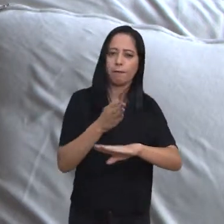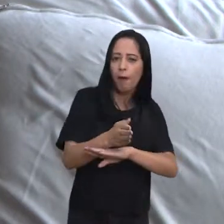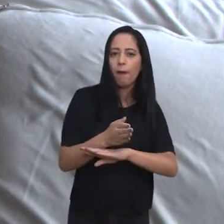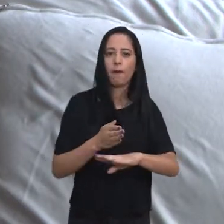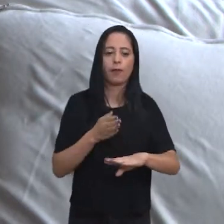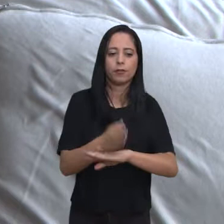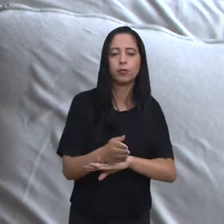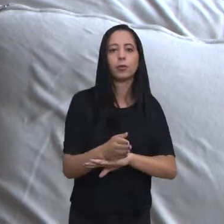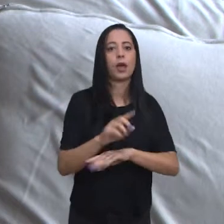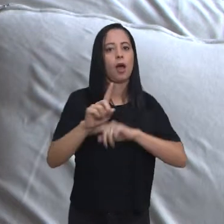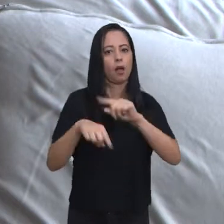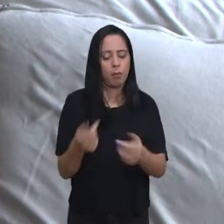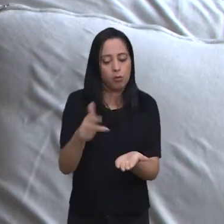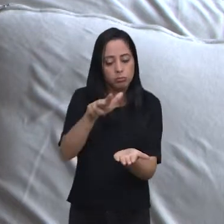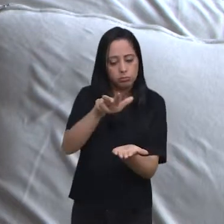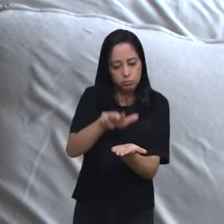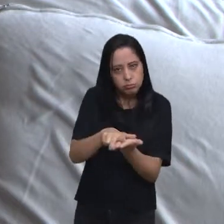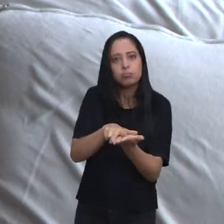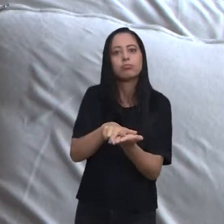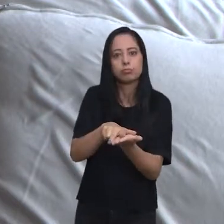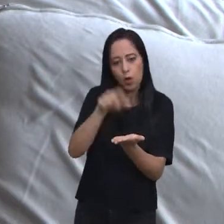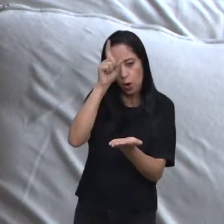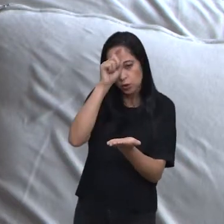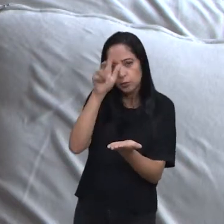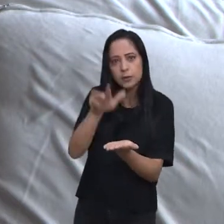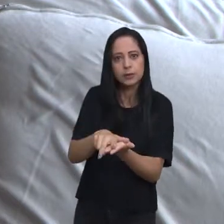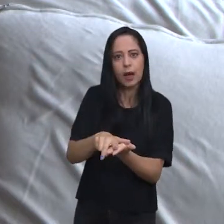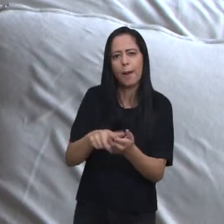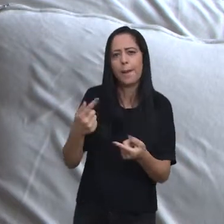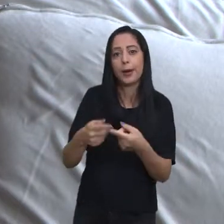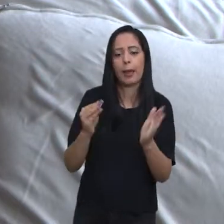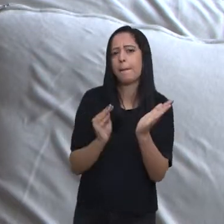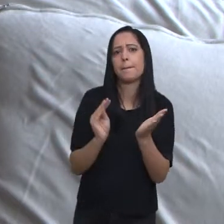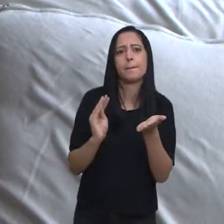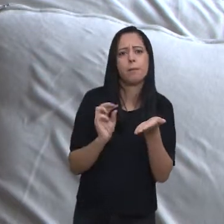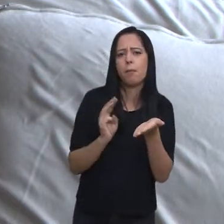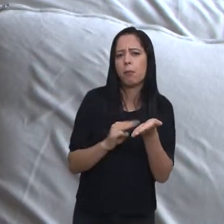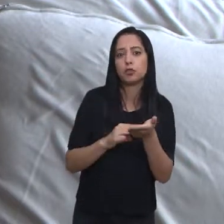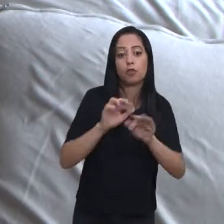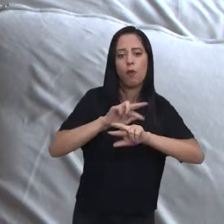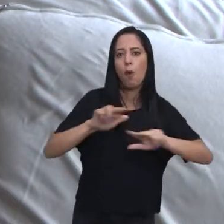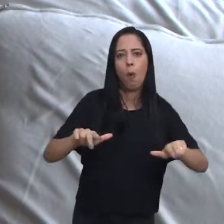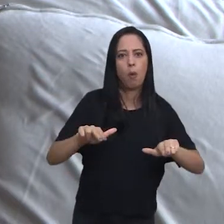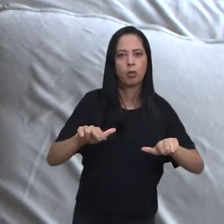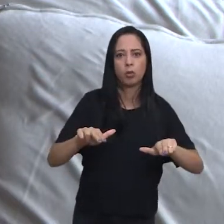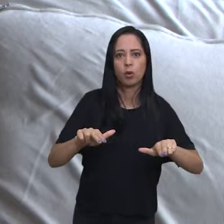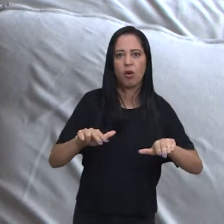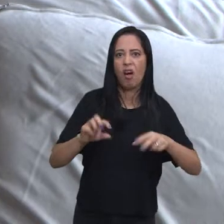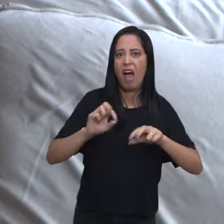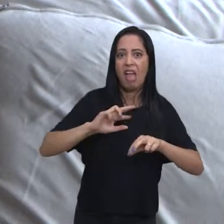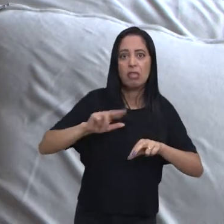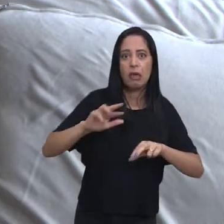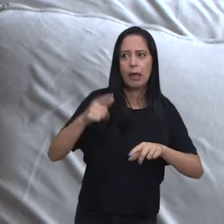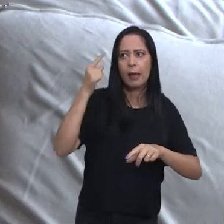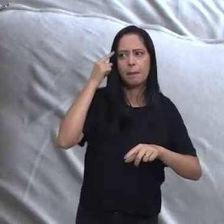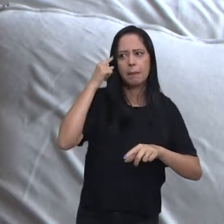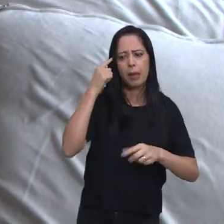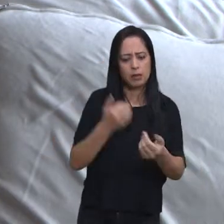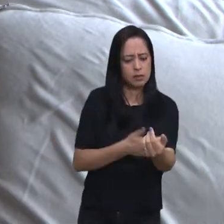no médico a gente foi em pronto atendimento eu acho que umas três vezes e na verdade eu acabei de internando